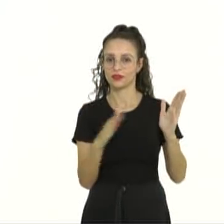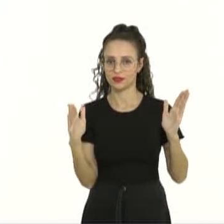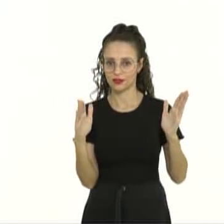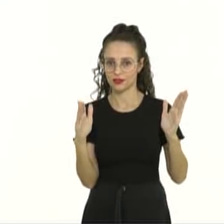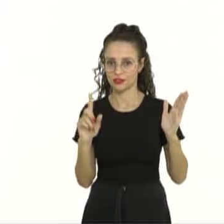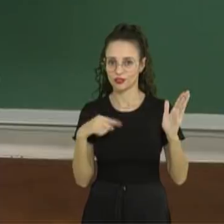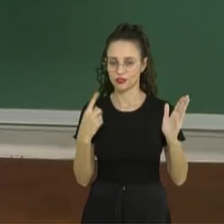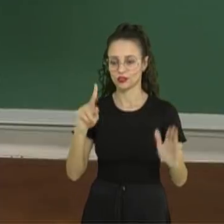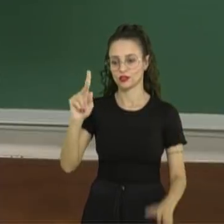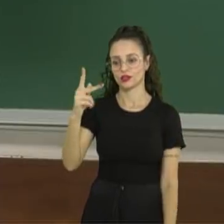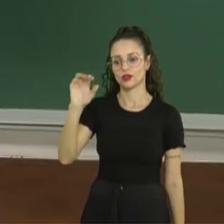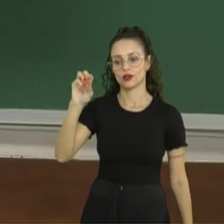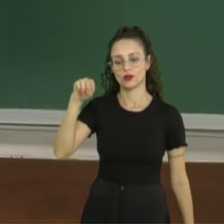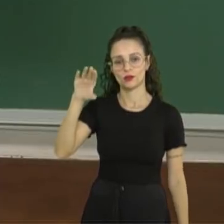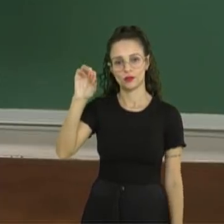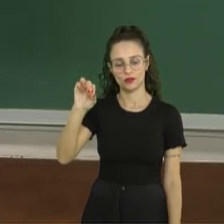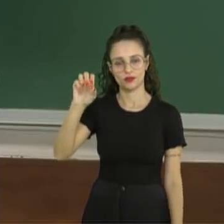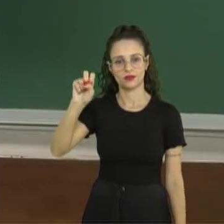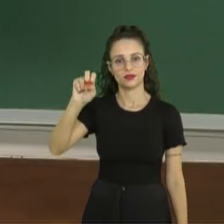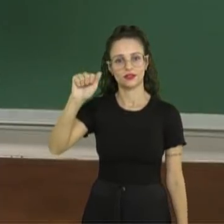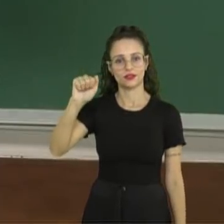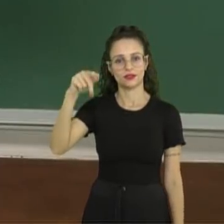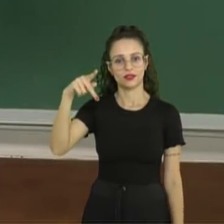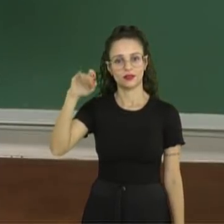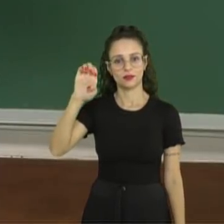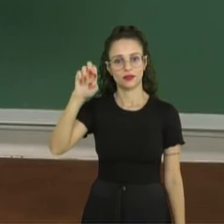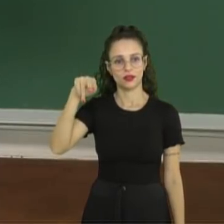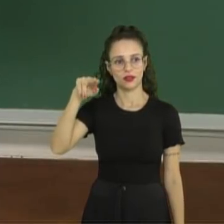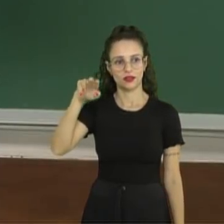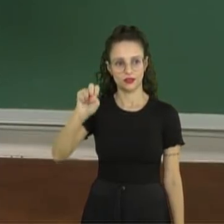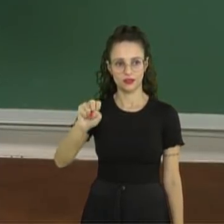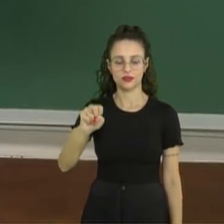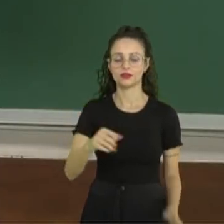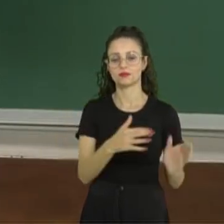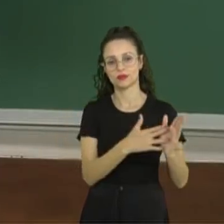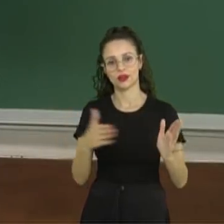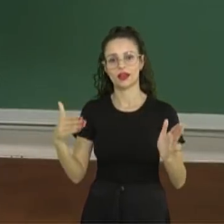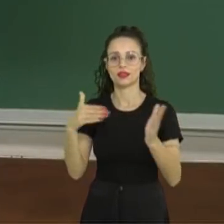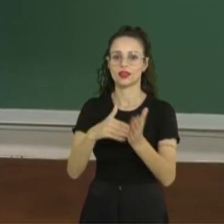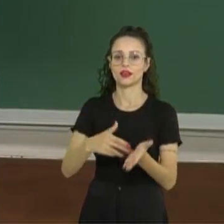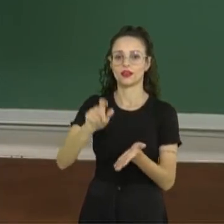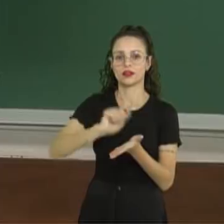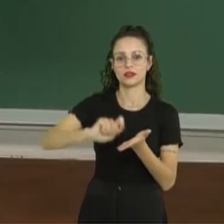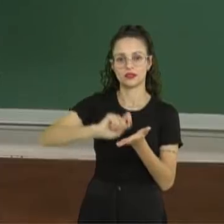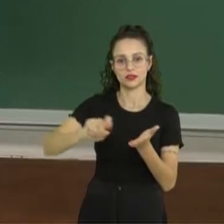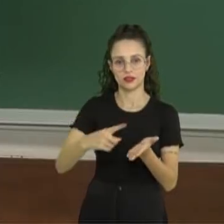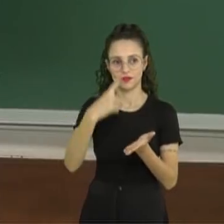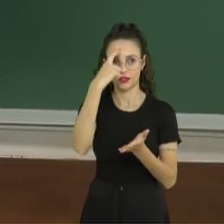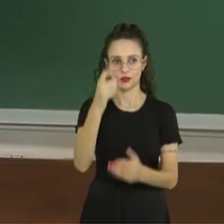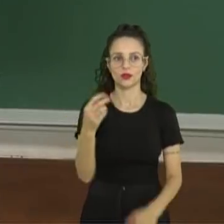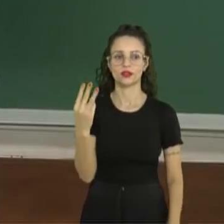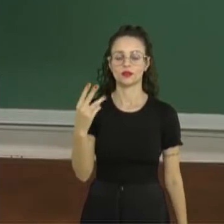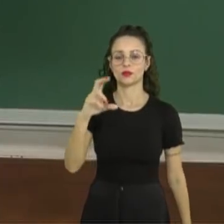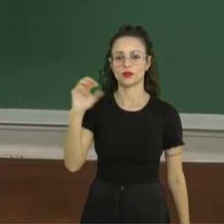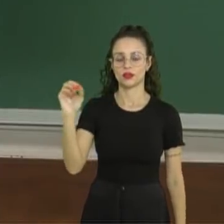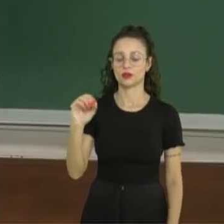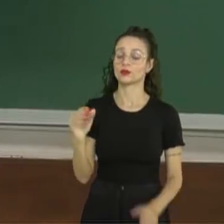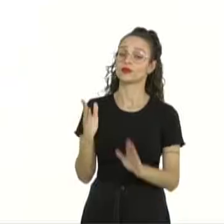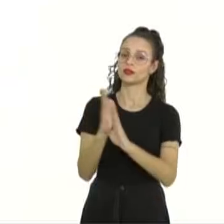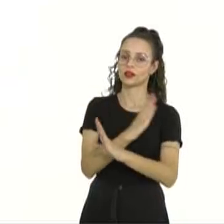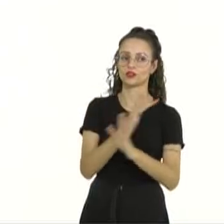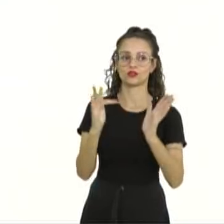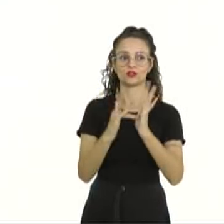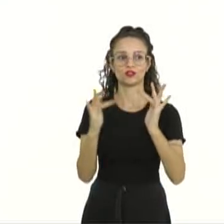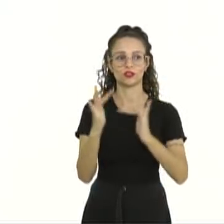Homo sapiens, moderno, gostei, e vai até a invenção da escrita, próximo de 3.500 a.C. Aqui uma réplica de